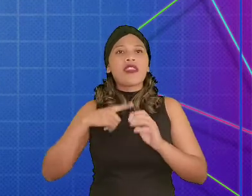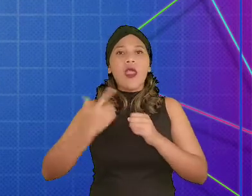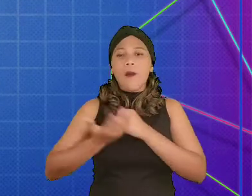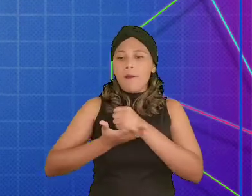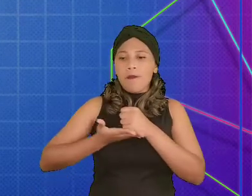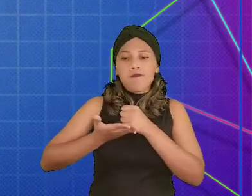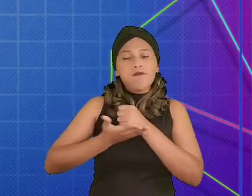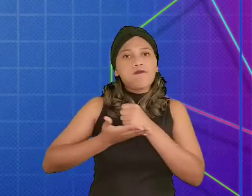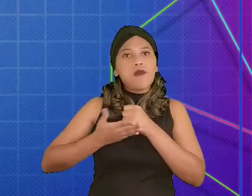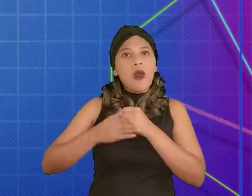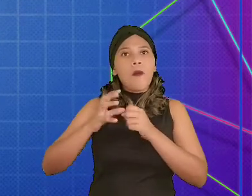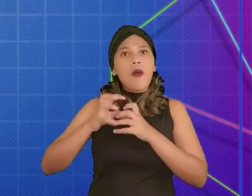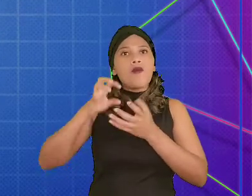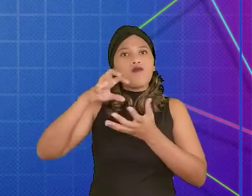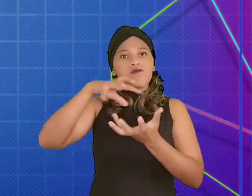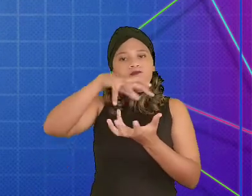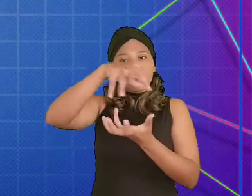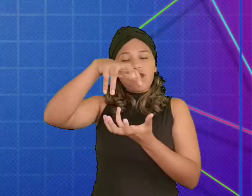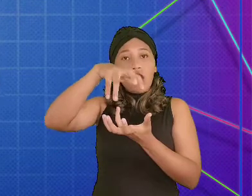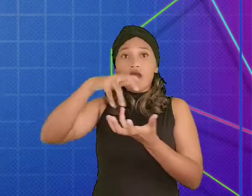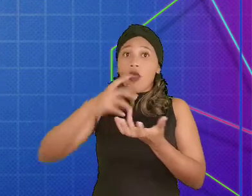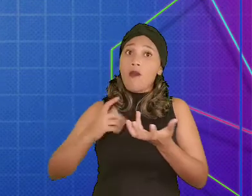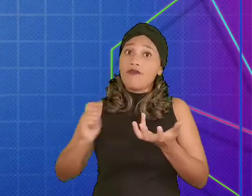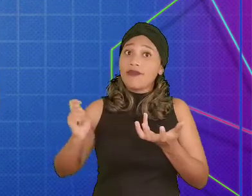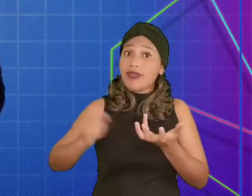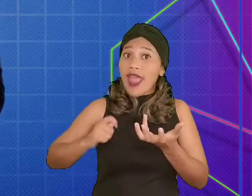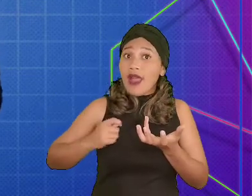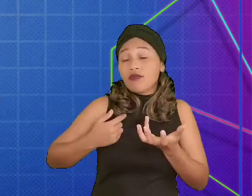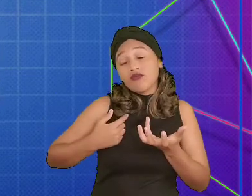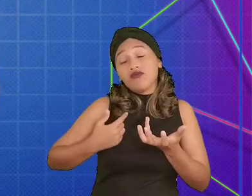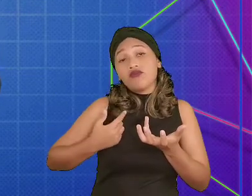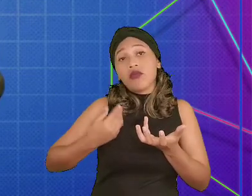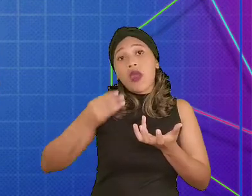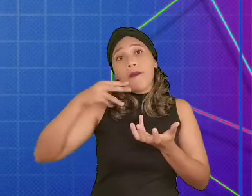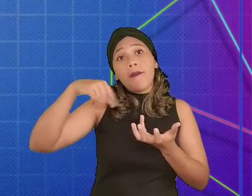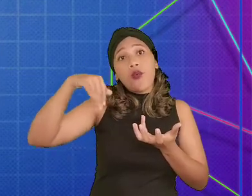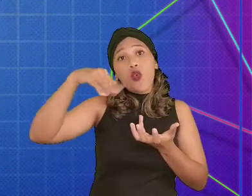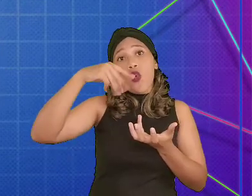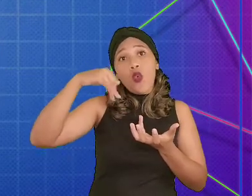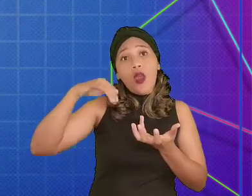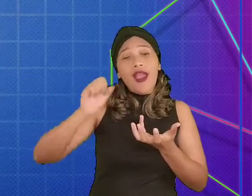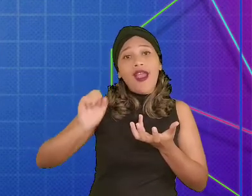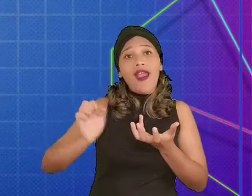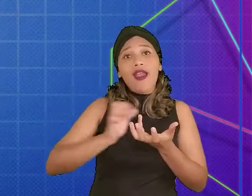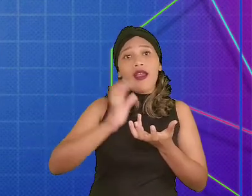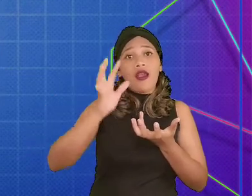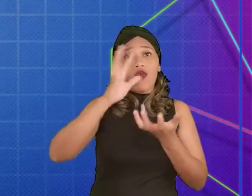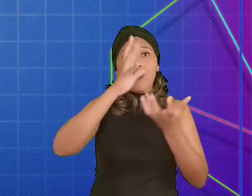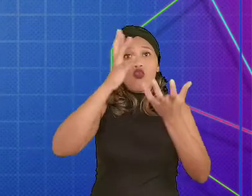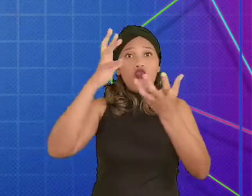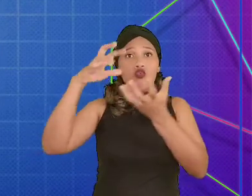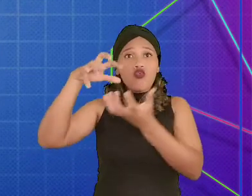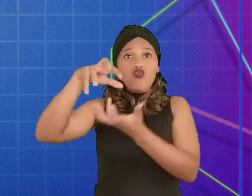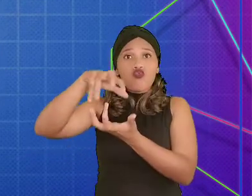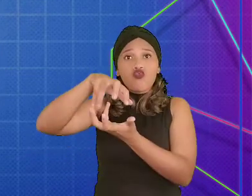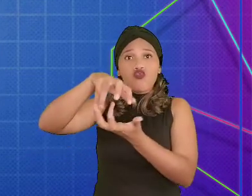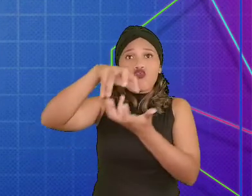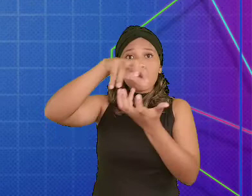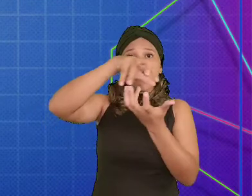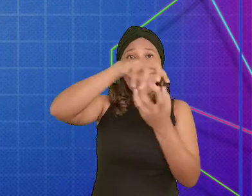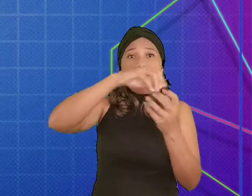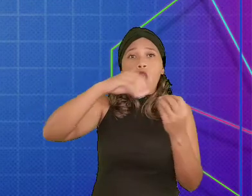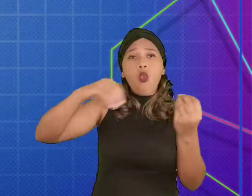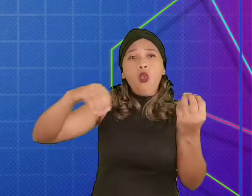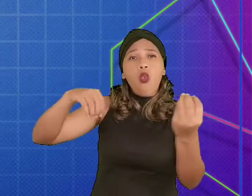massa do material que compõe o mundo. Então, o mundo pode ser feito basicamente de poeira e gases com uma densidade baixa, como Saturno e